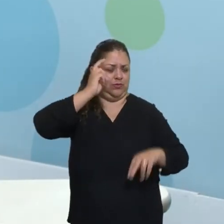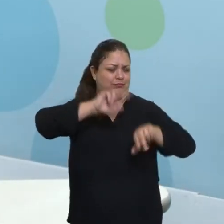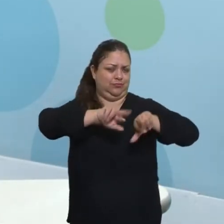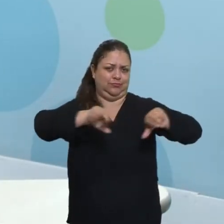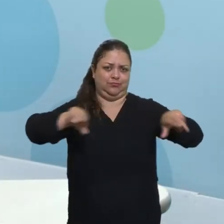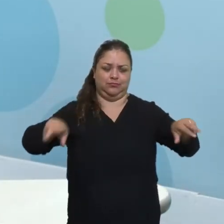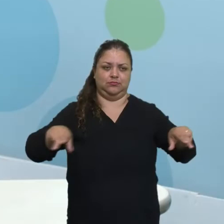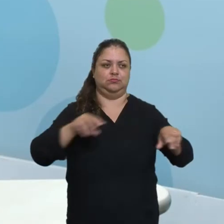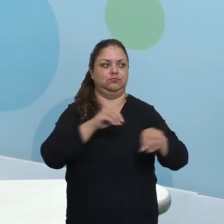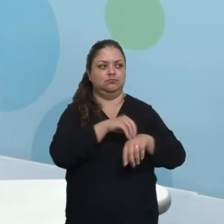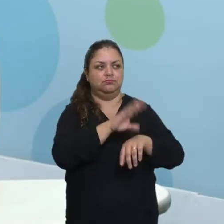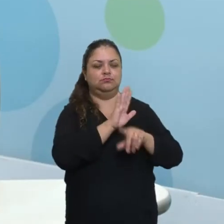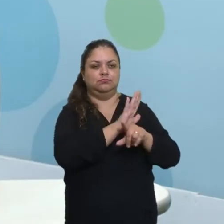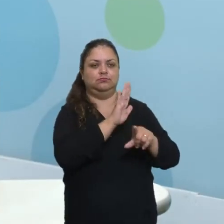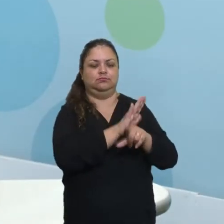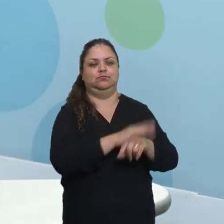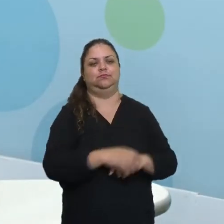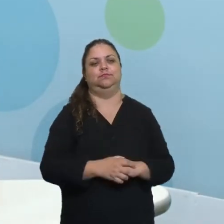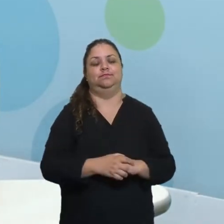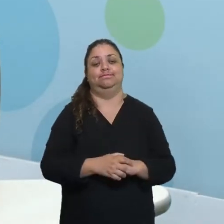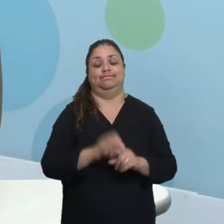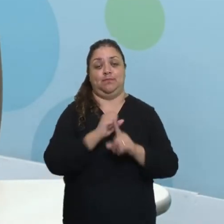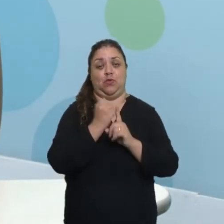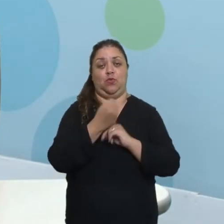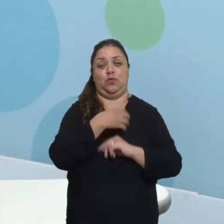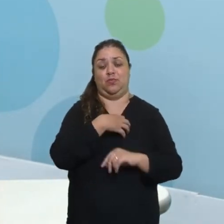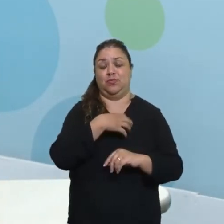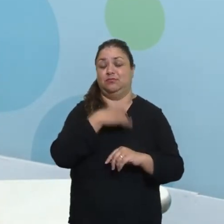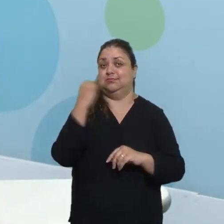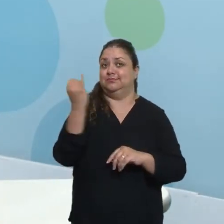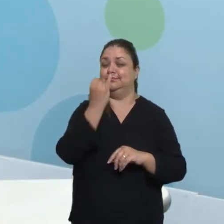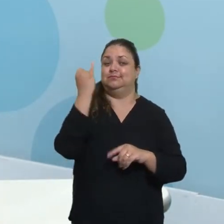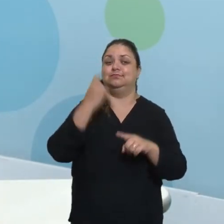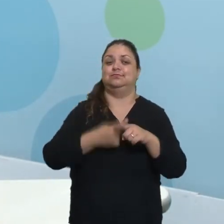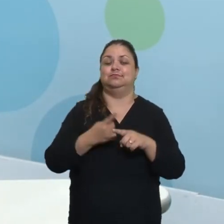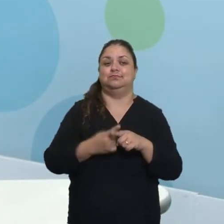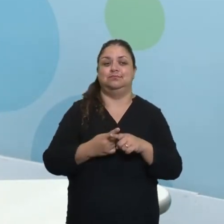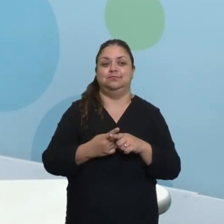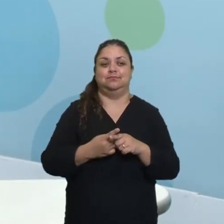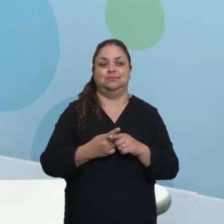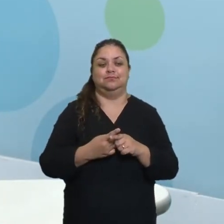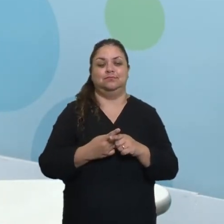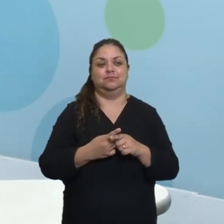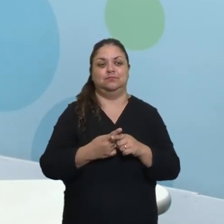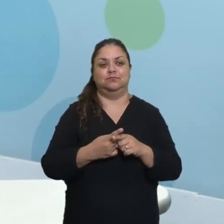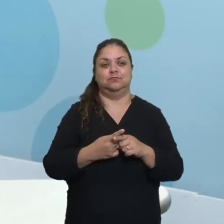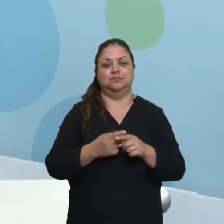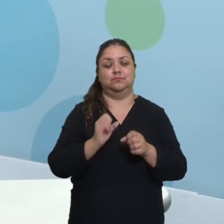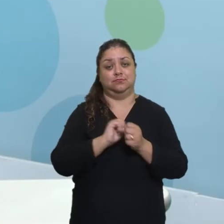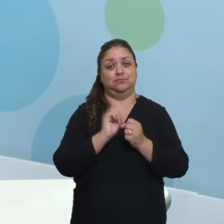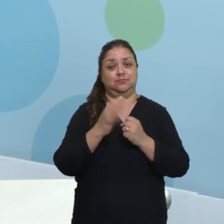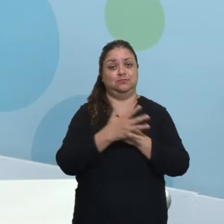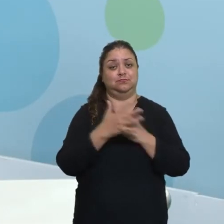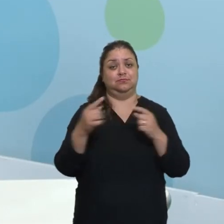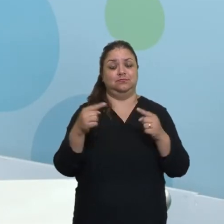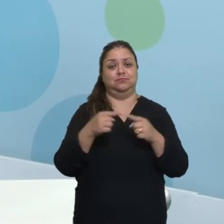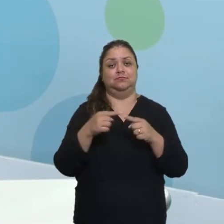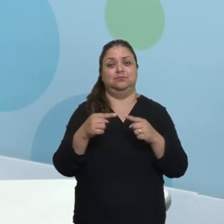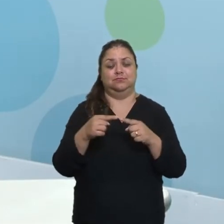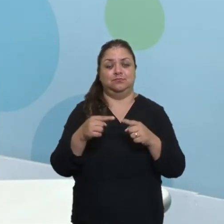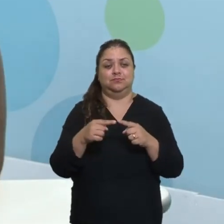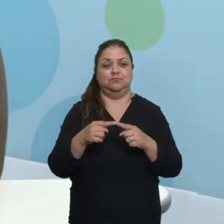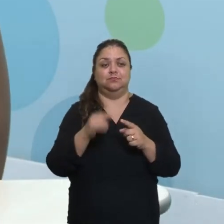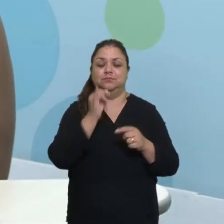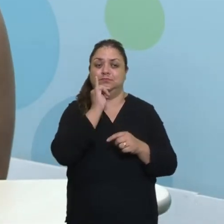e eu sócio-emocional ele teve papel muito importante nesse Nessas questões da couve 19 as questões da